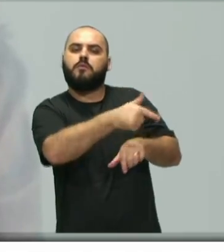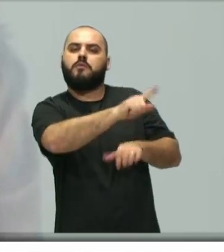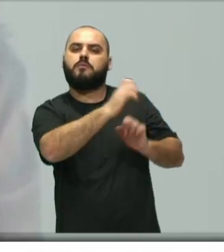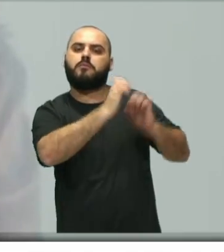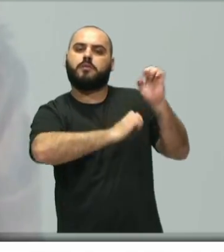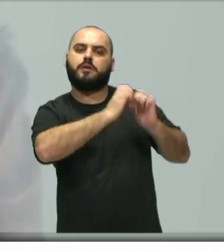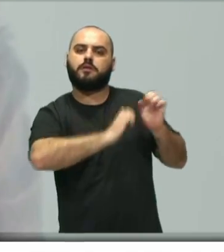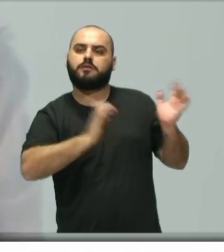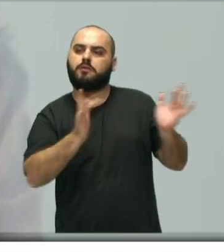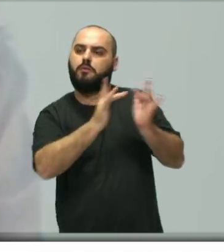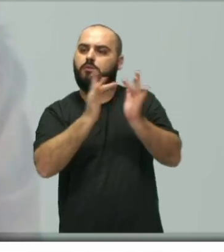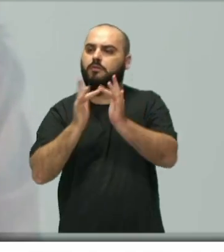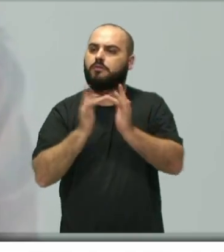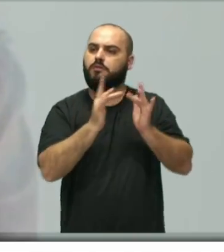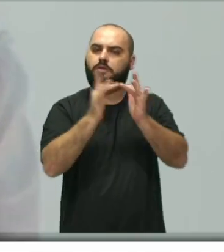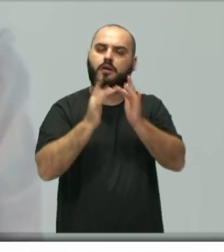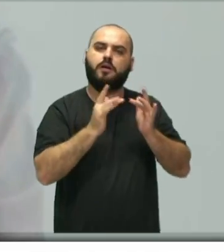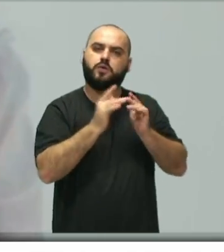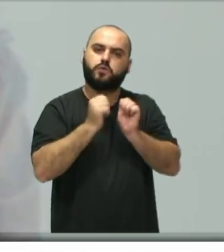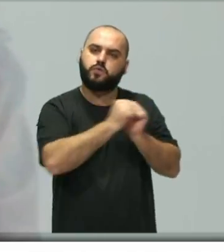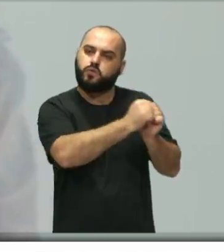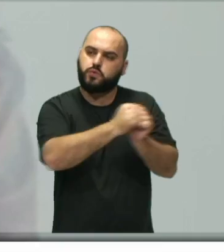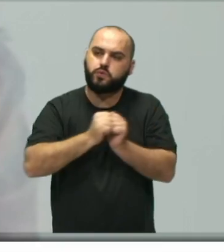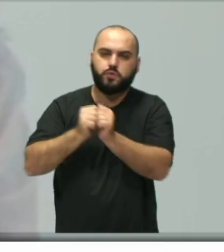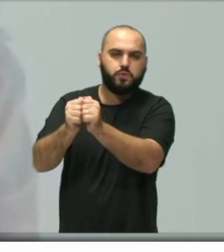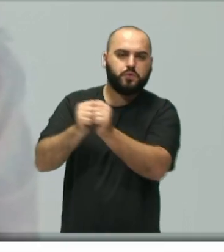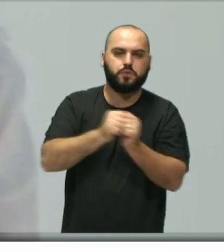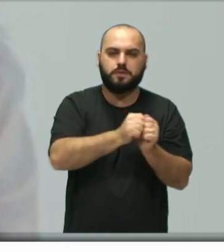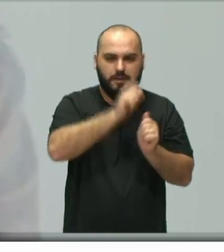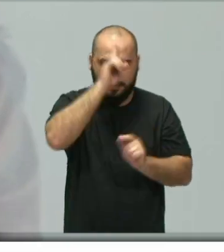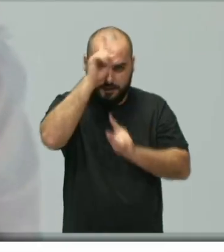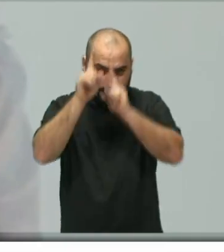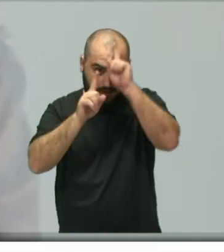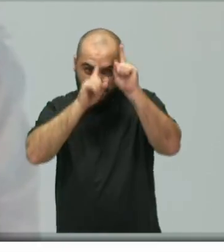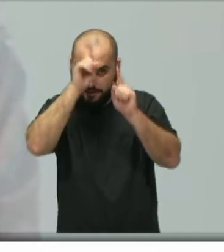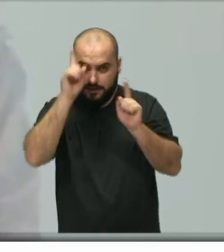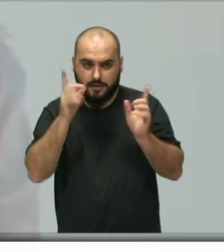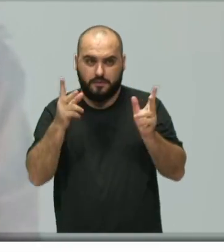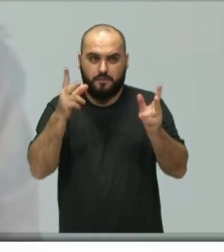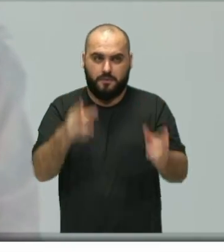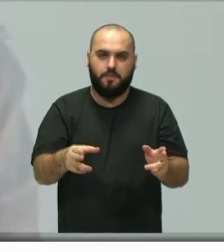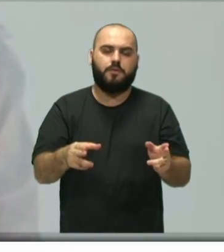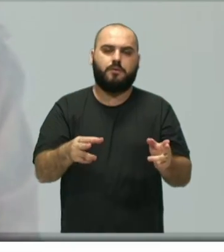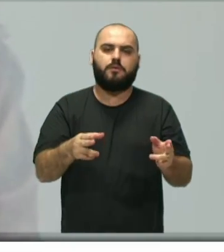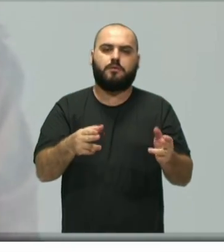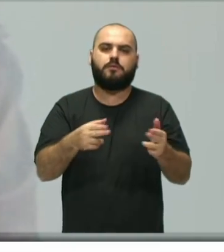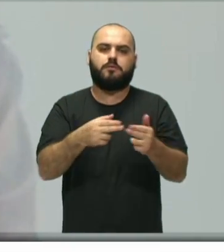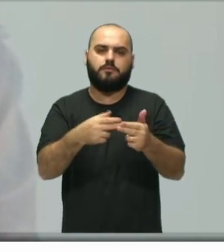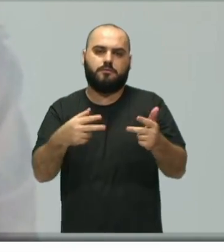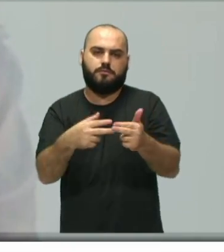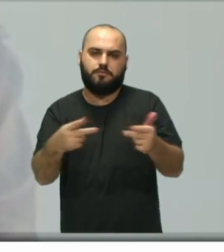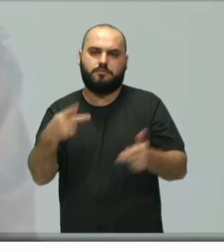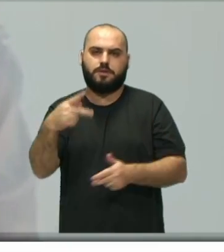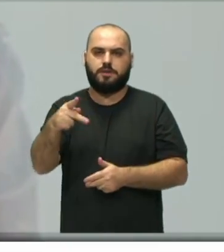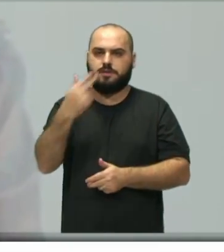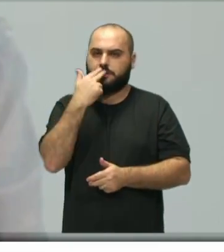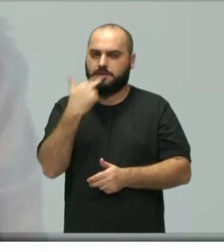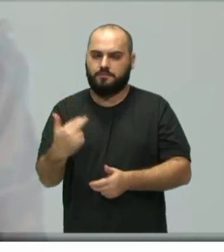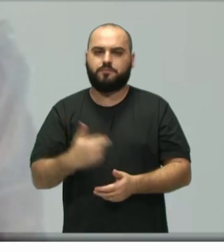se trocam, né? Se ajudam entre si, trocam ideias. O mesmo autor lança em várias editoras destas,